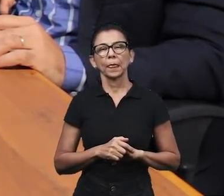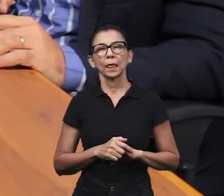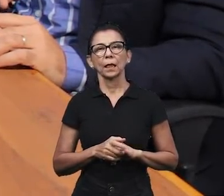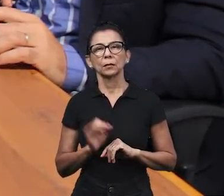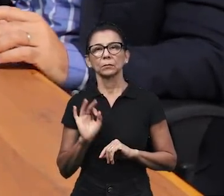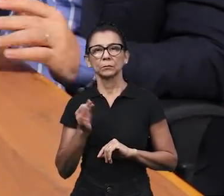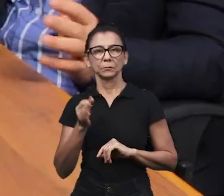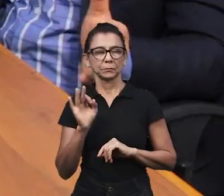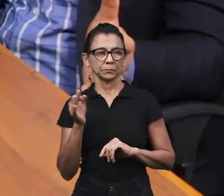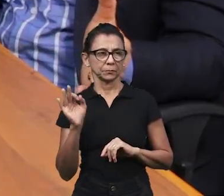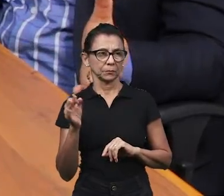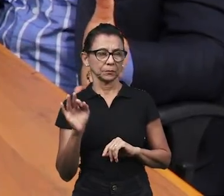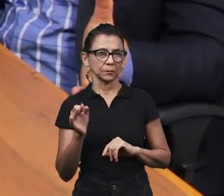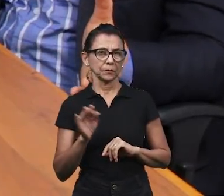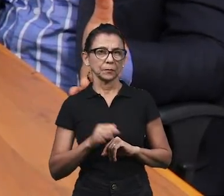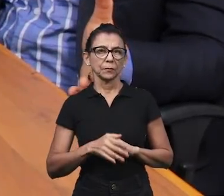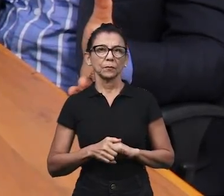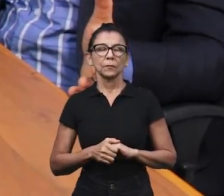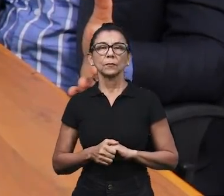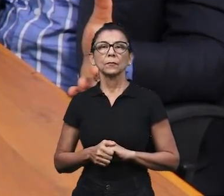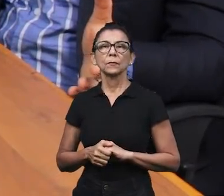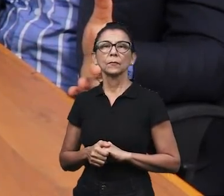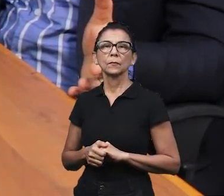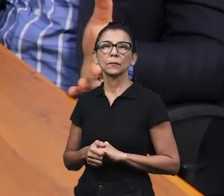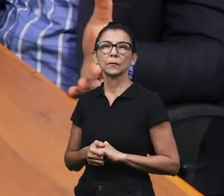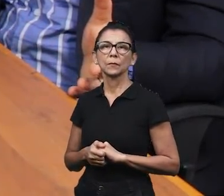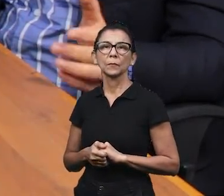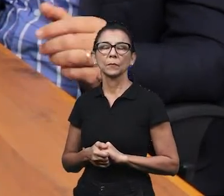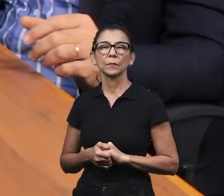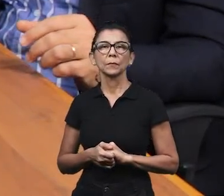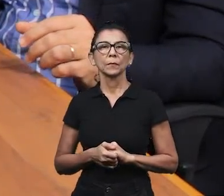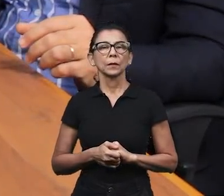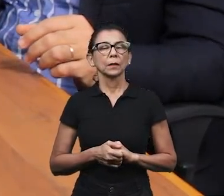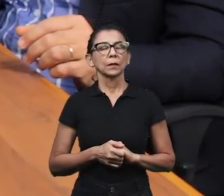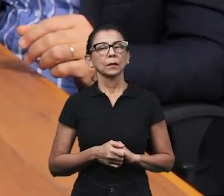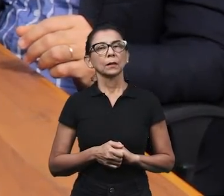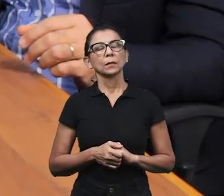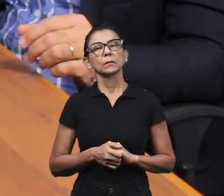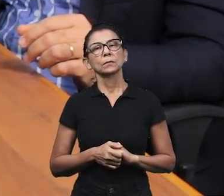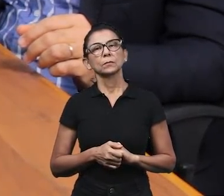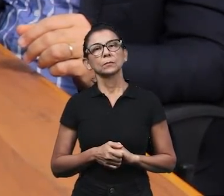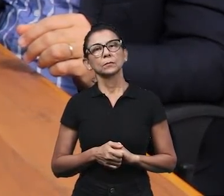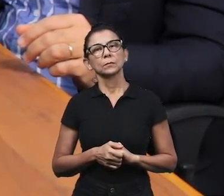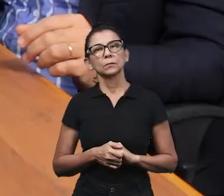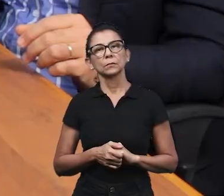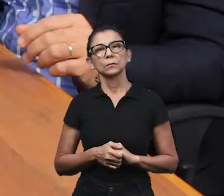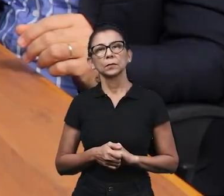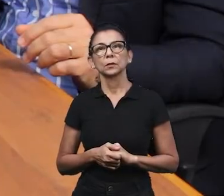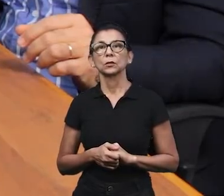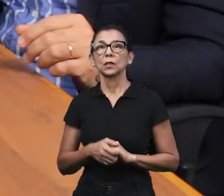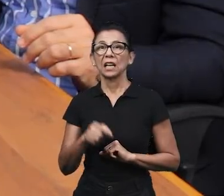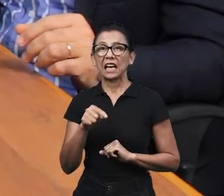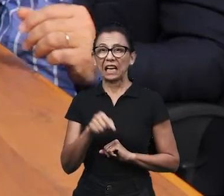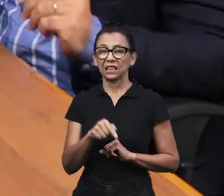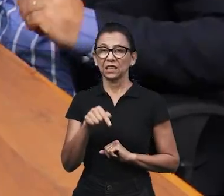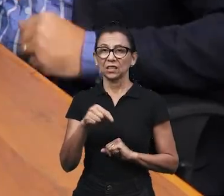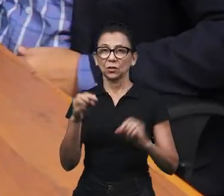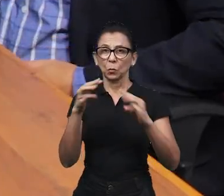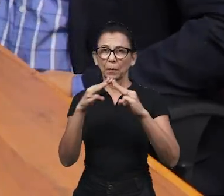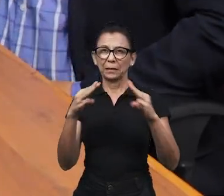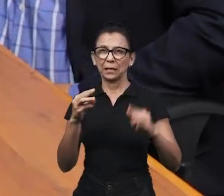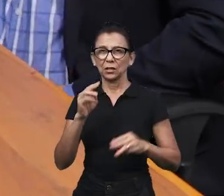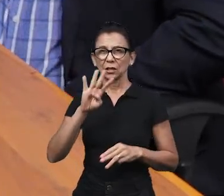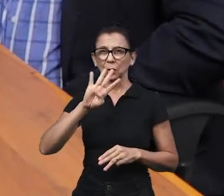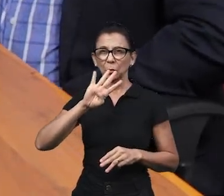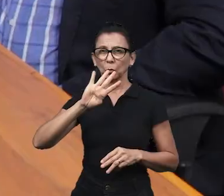pandemia. Exatamente. Né? O Manaim comporta mais gente. O que você iniciou falando, né? É uma média de 4.000 pessoas. Nós tivemos